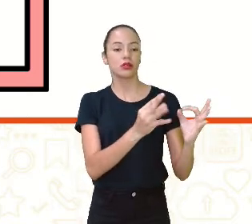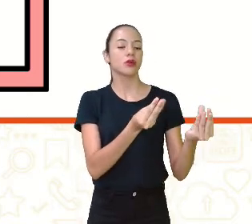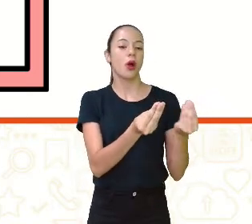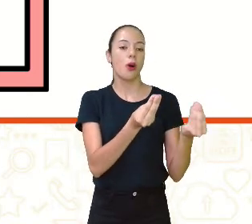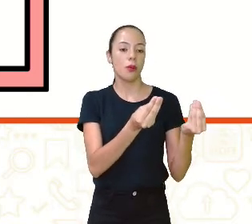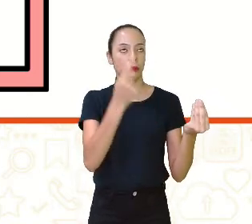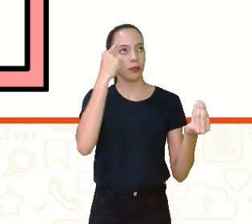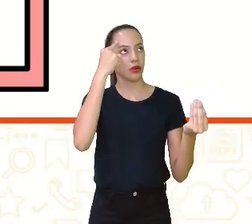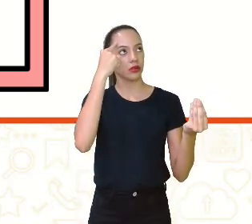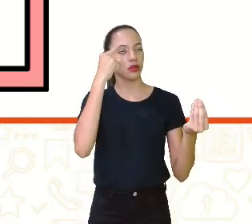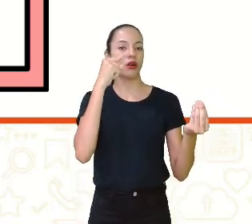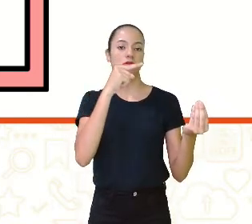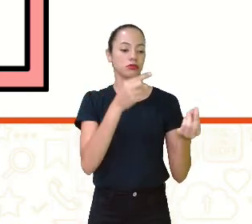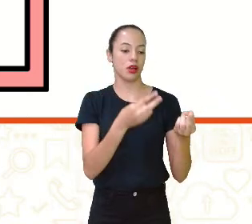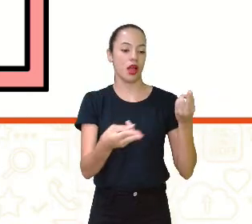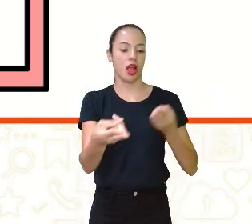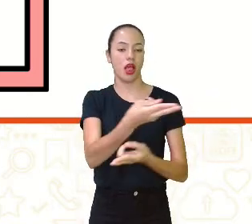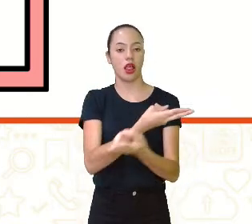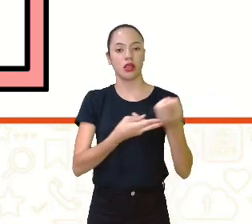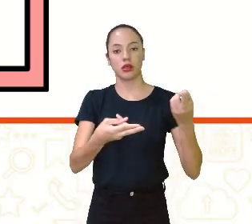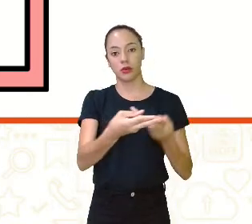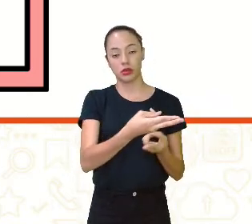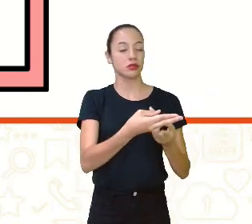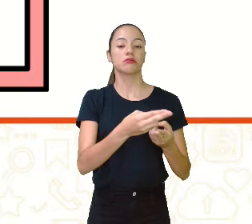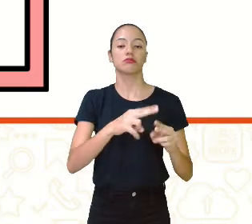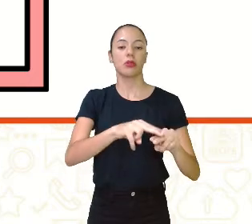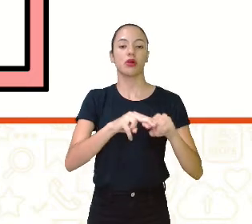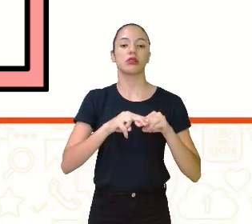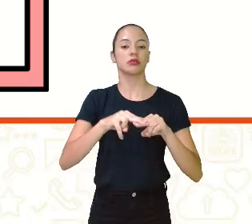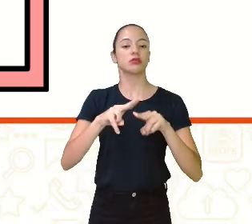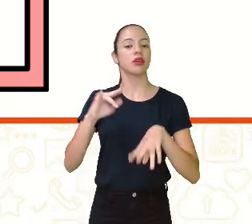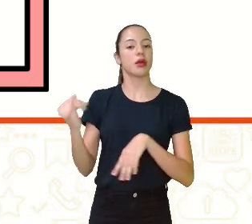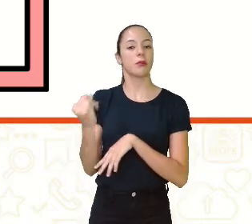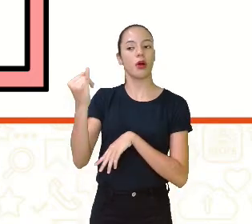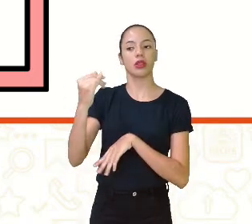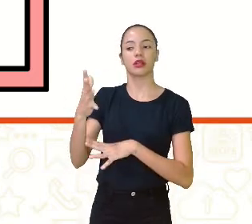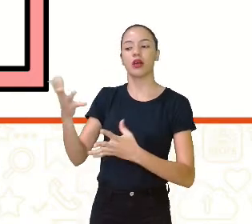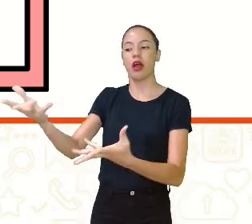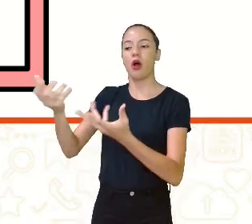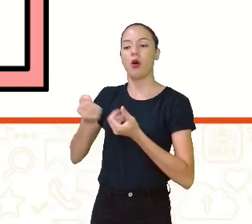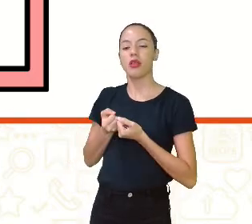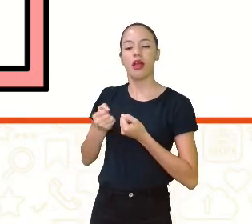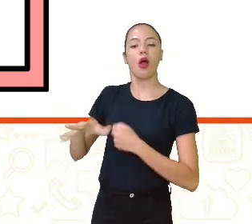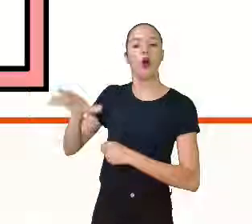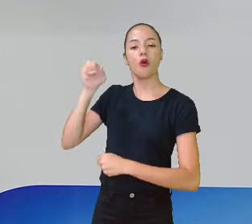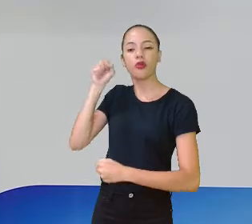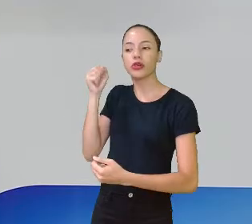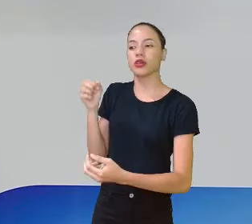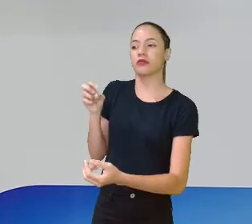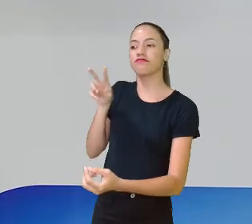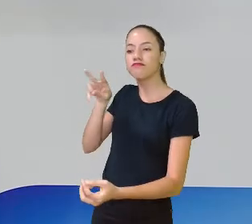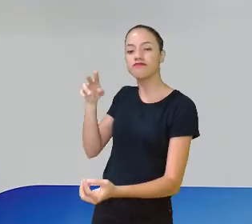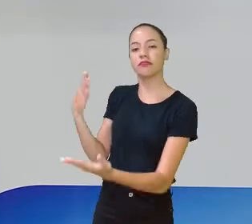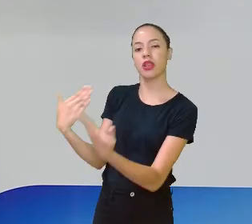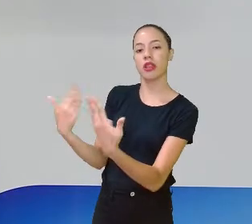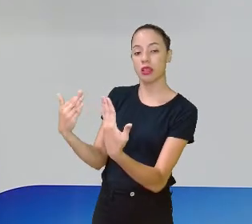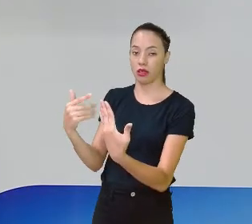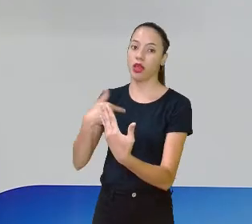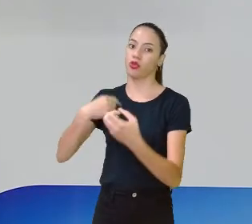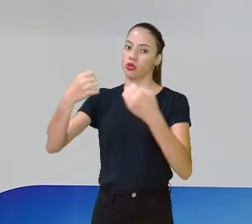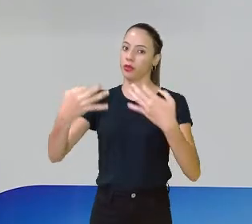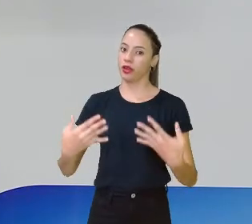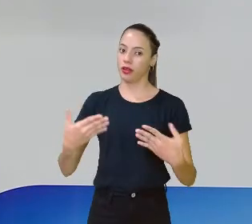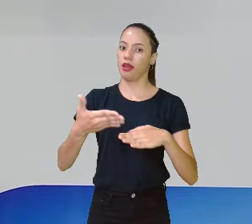relacionamentos. Por isso, é importante ouvir e permitir que todos falem sobre si. O que eu falei agora há pouco,